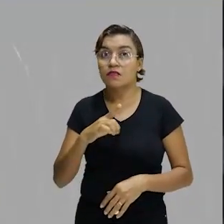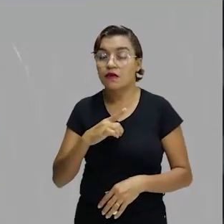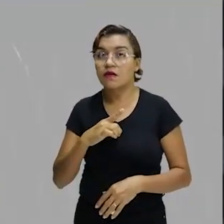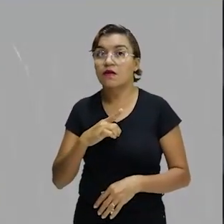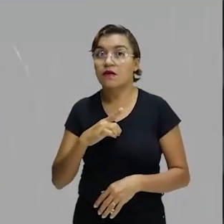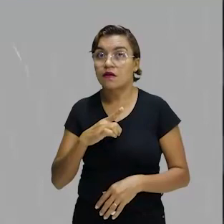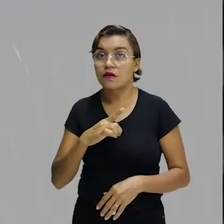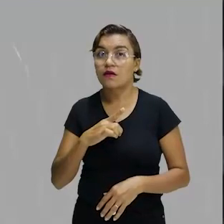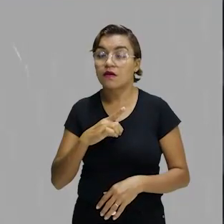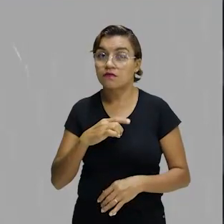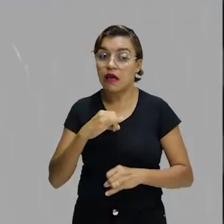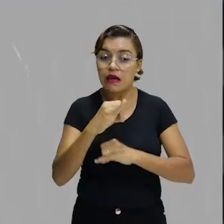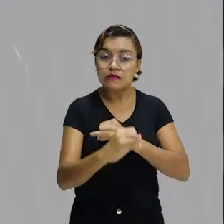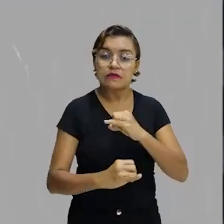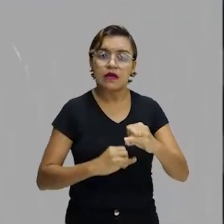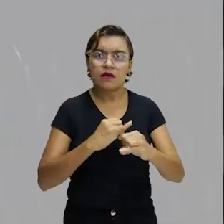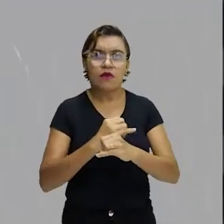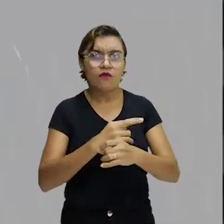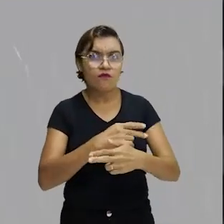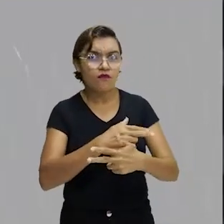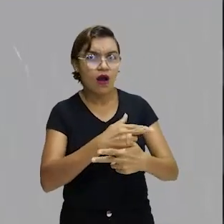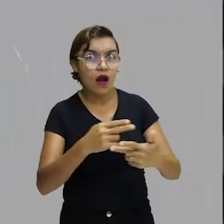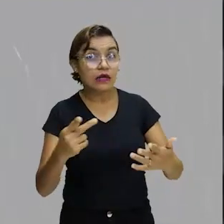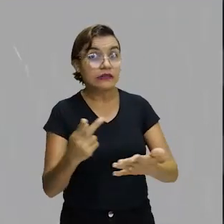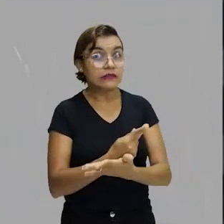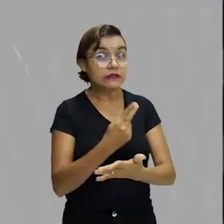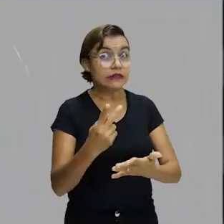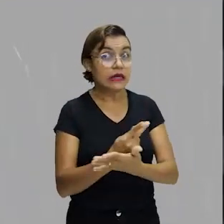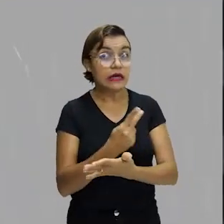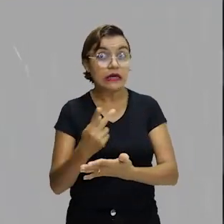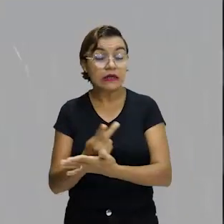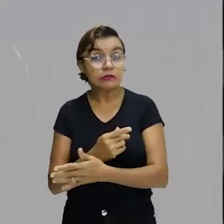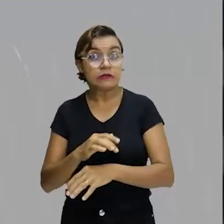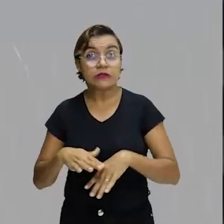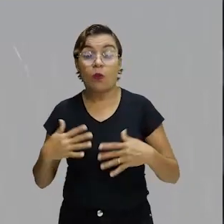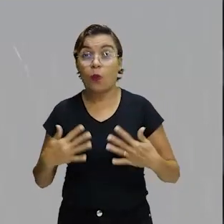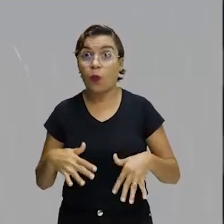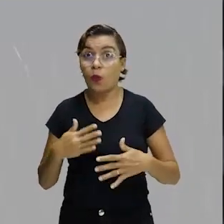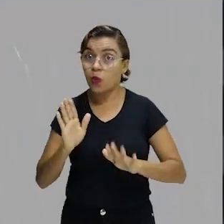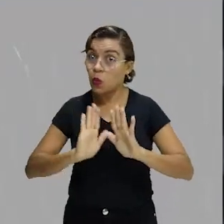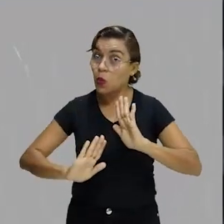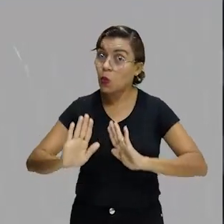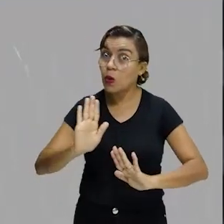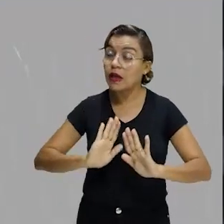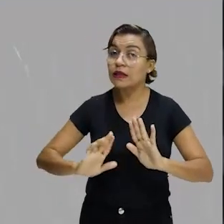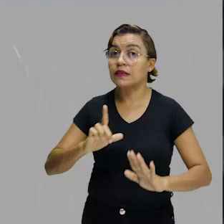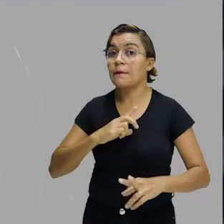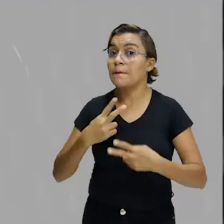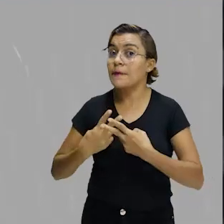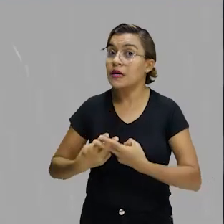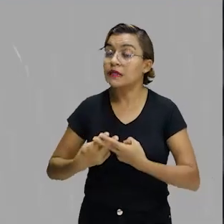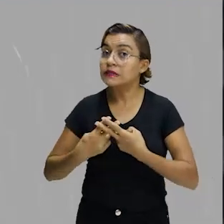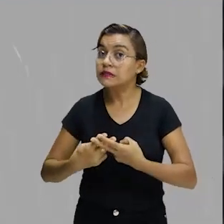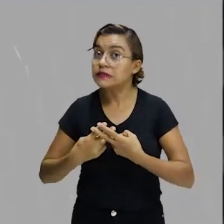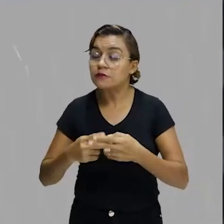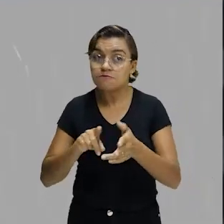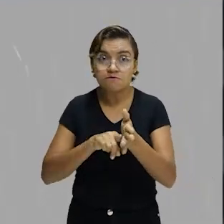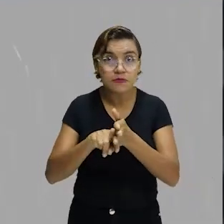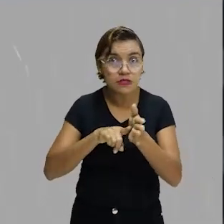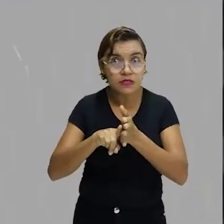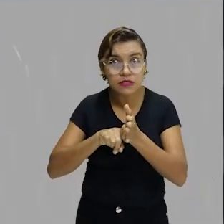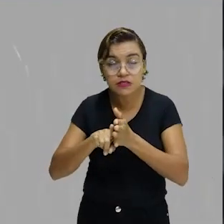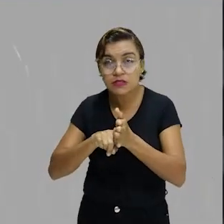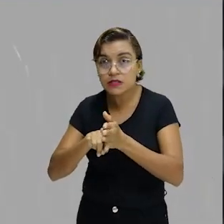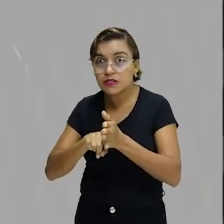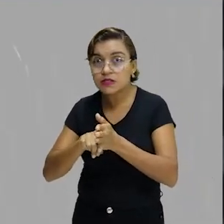coisa errada na internet sobre isso. Então, tome muito cuidado, seja muito paciente e vá conferir direitinho o conteúdo, tá bom?